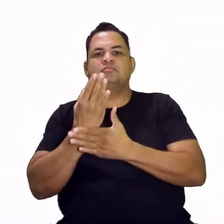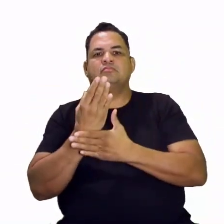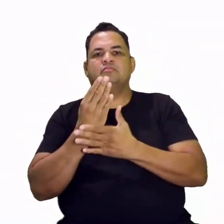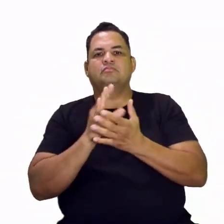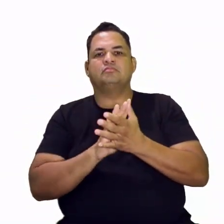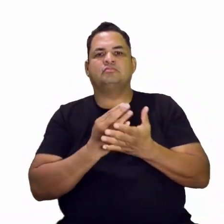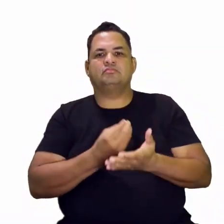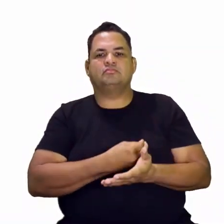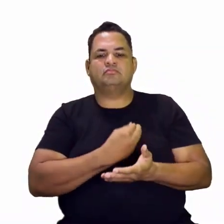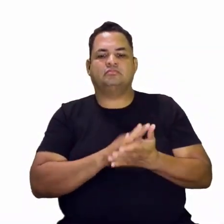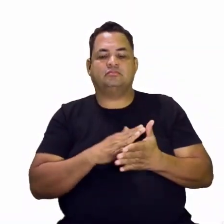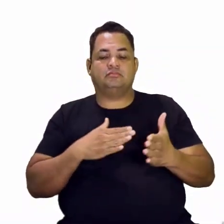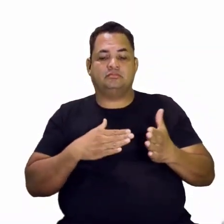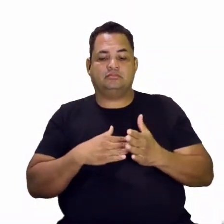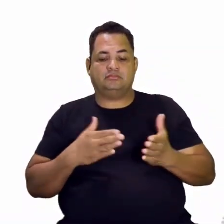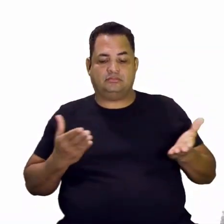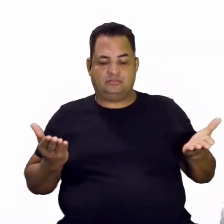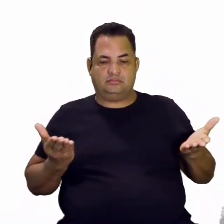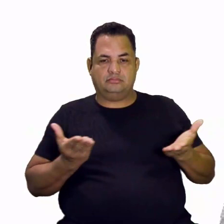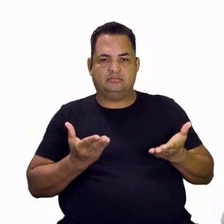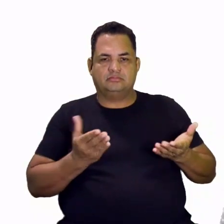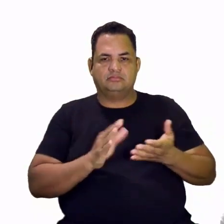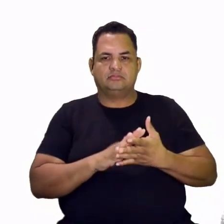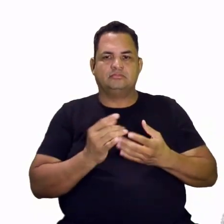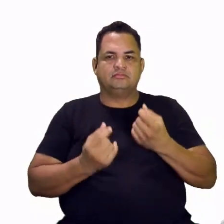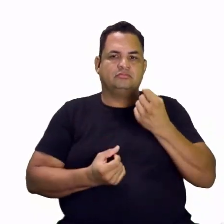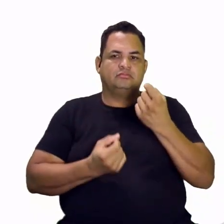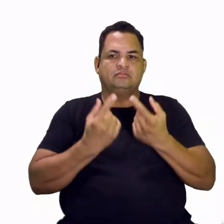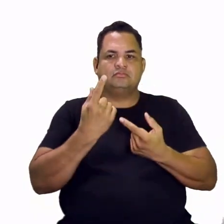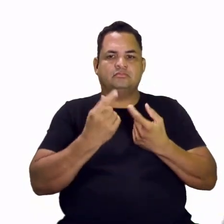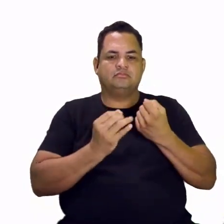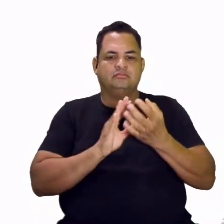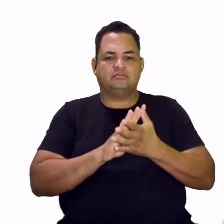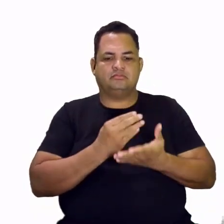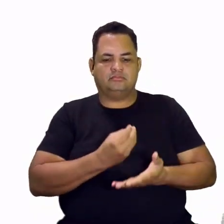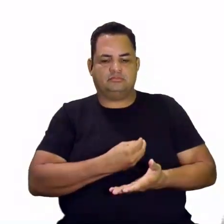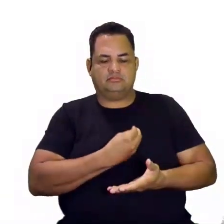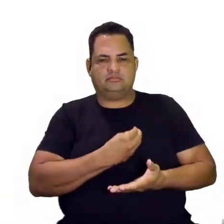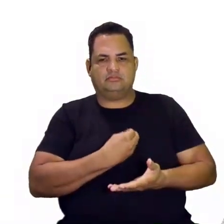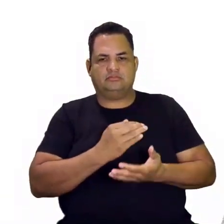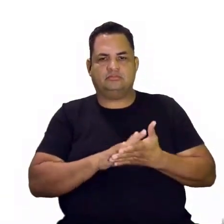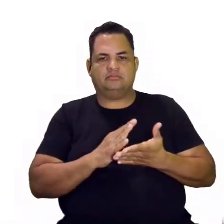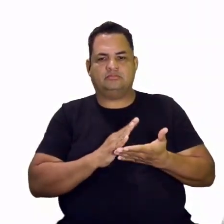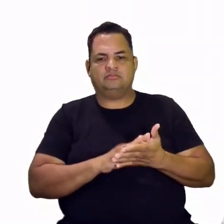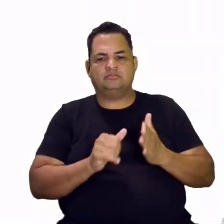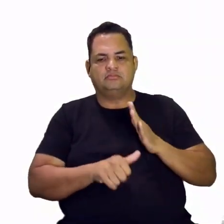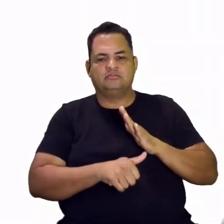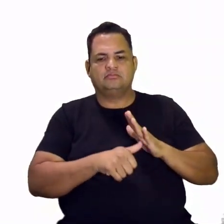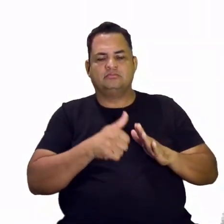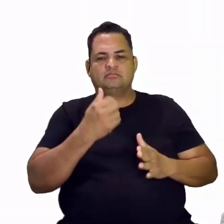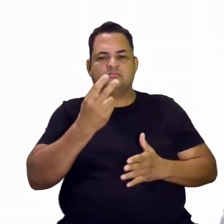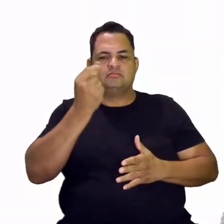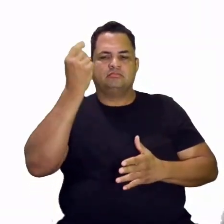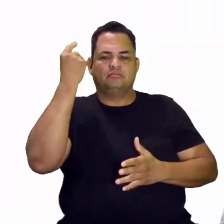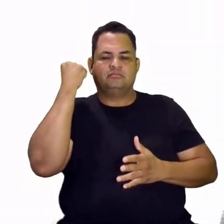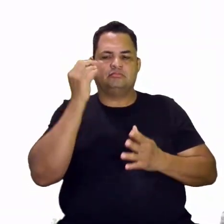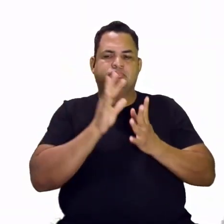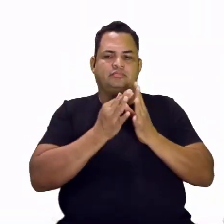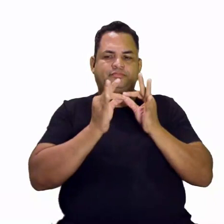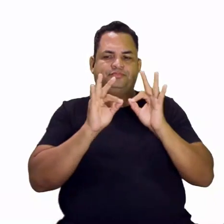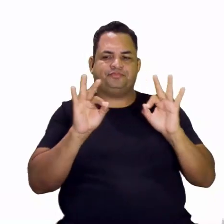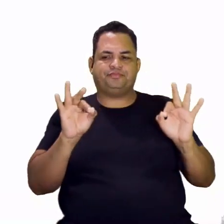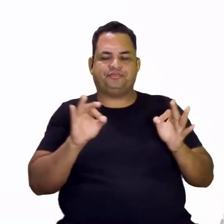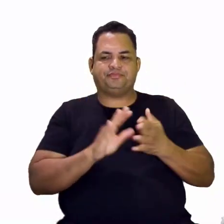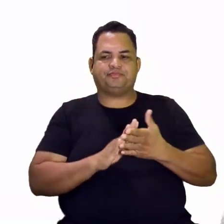dia de hoje. Então, nós vamos ver alguns organismos, primitivos ou os mais simples, como a gente